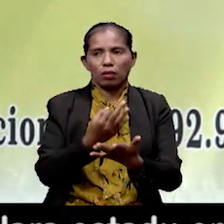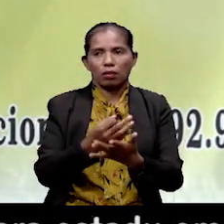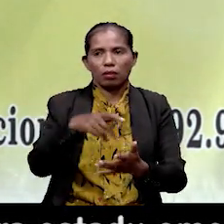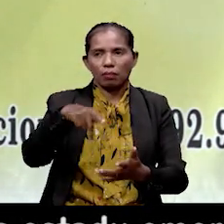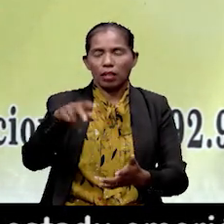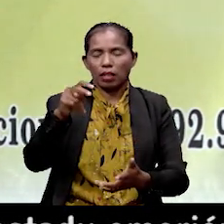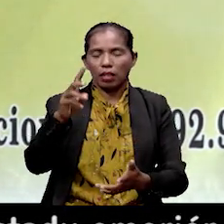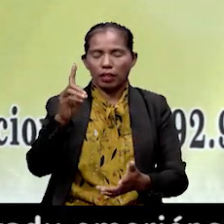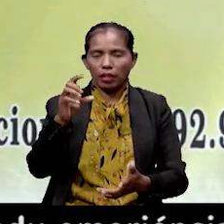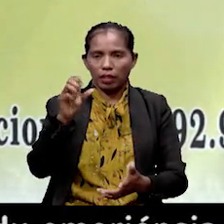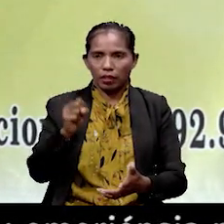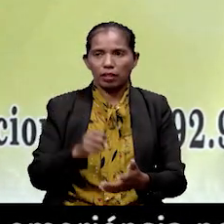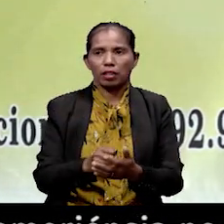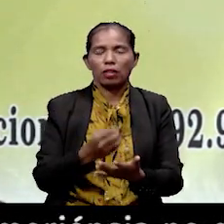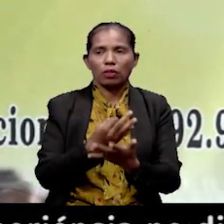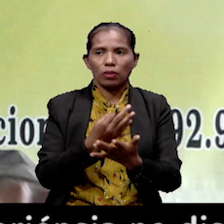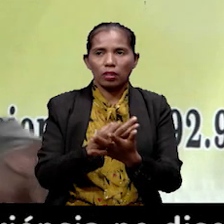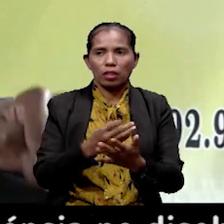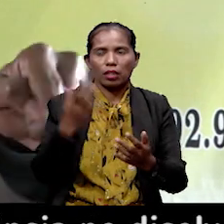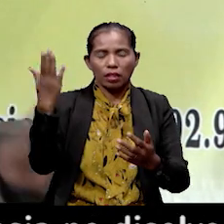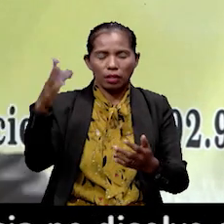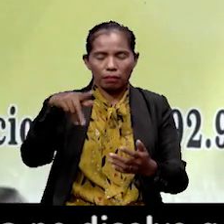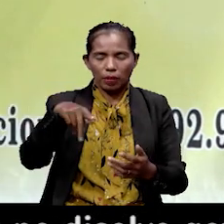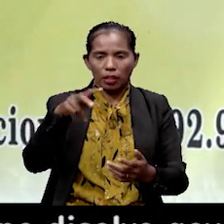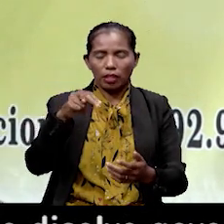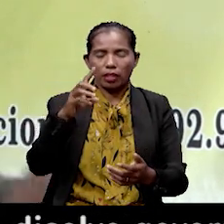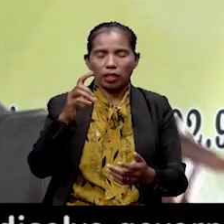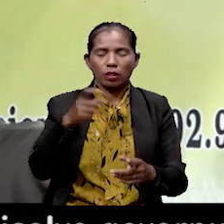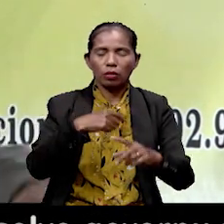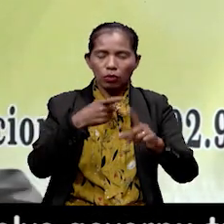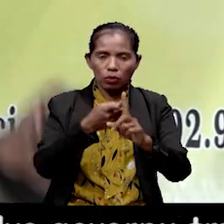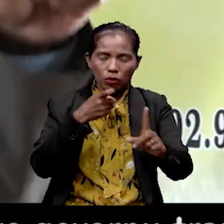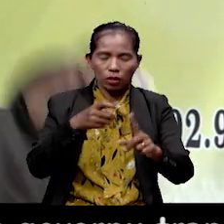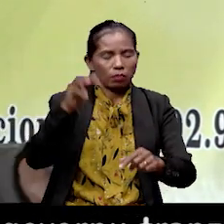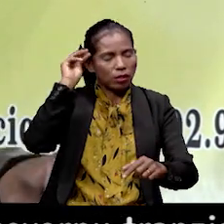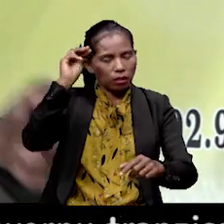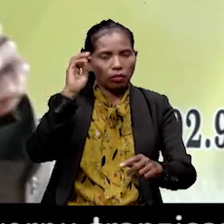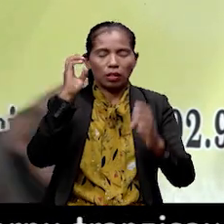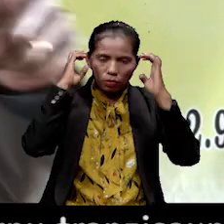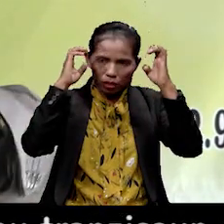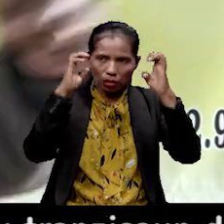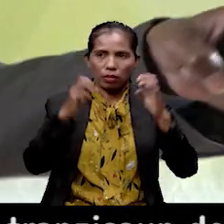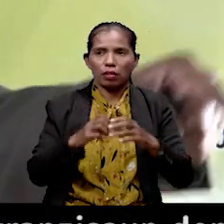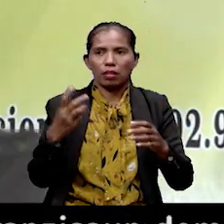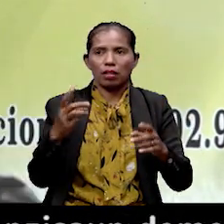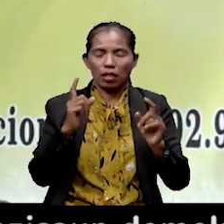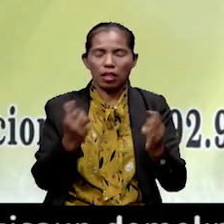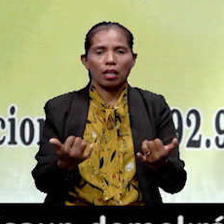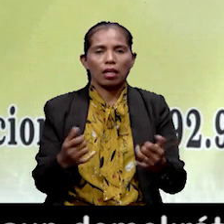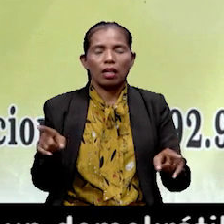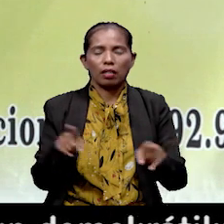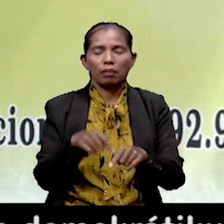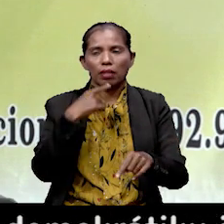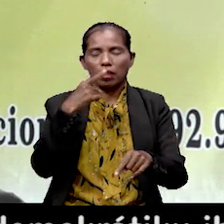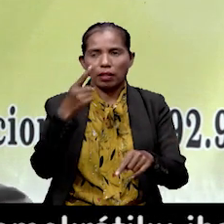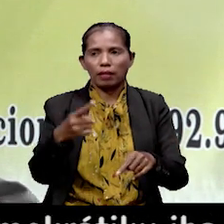nene, osan e de depender se nemos tem que ser baixo se ministério da educação, nem a foi então nem a bela justifica, quando ir deixar nene bela deixar cada vida